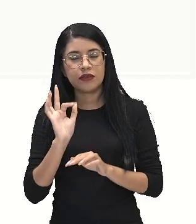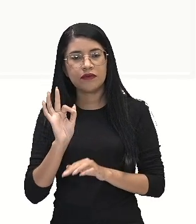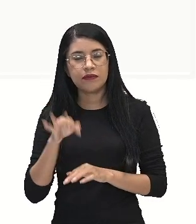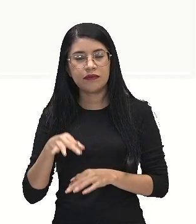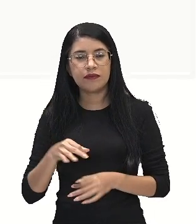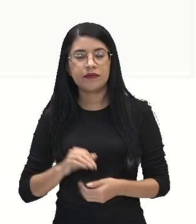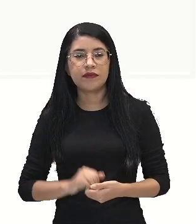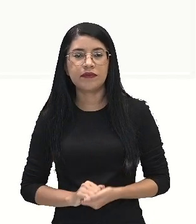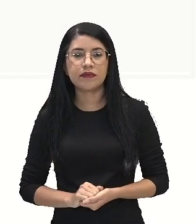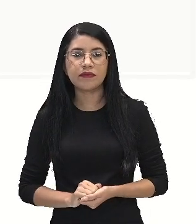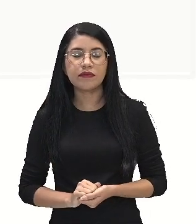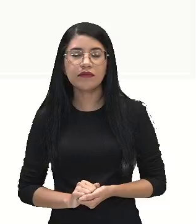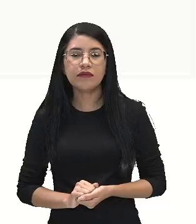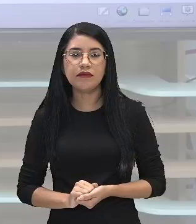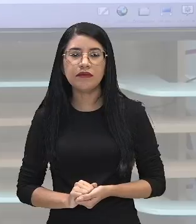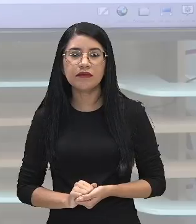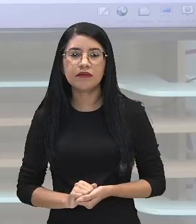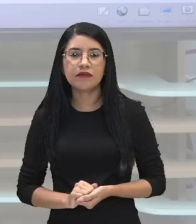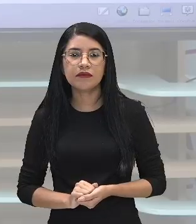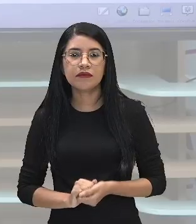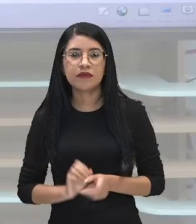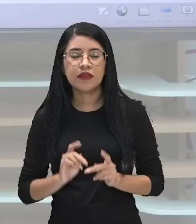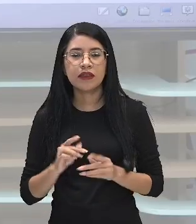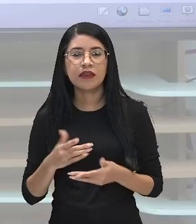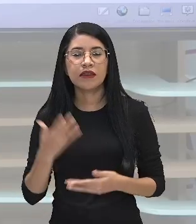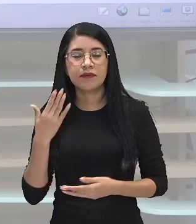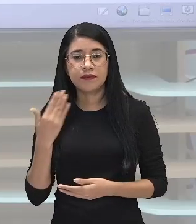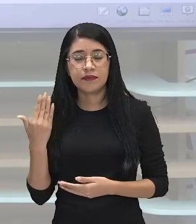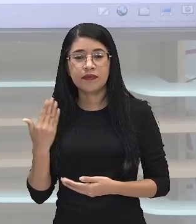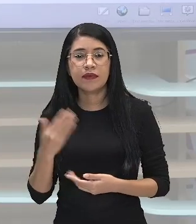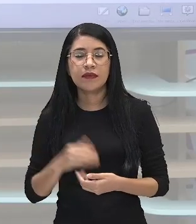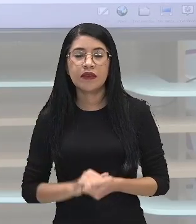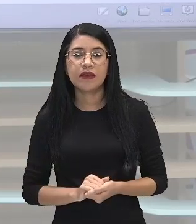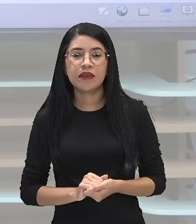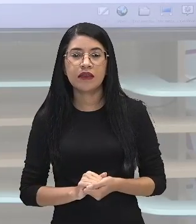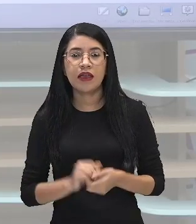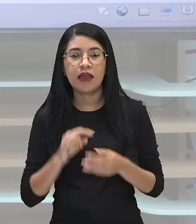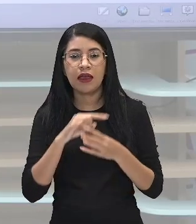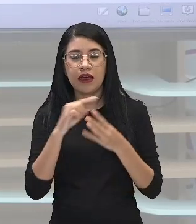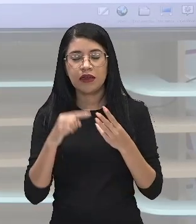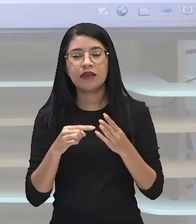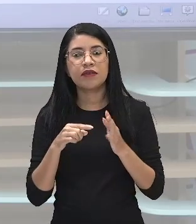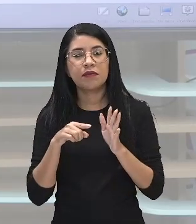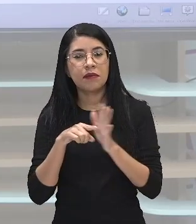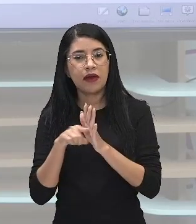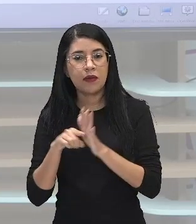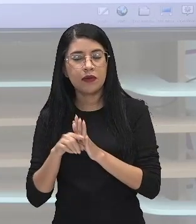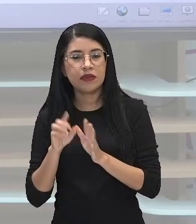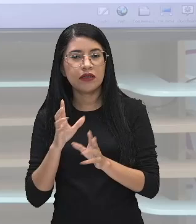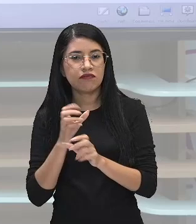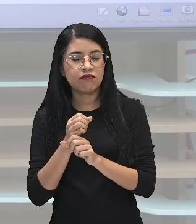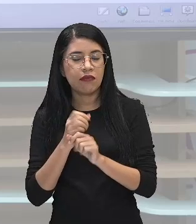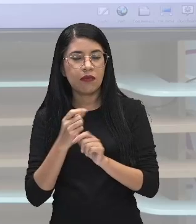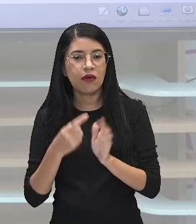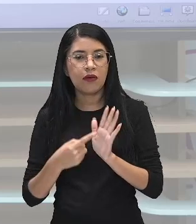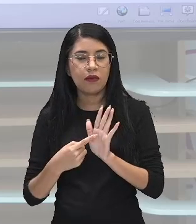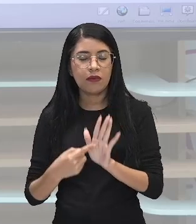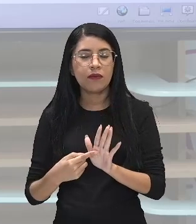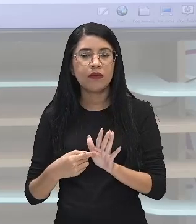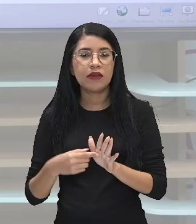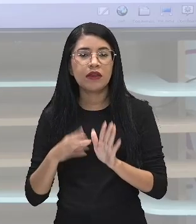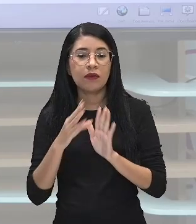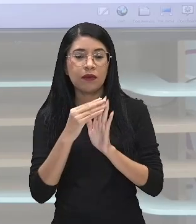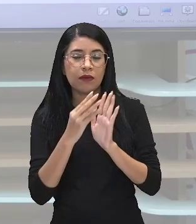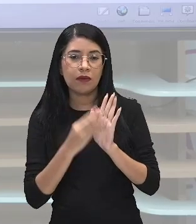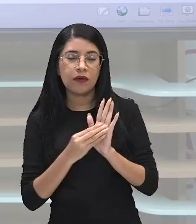A. Certo, pessoal? Então aí estão as 3 questões que nós resolvemos, aí está o conteúdo